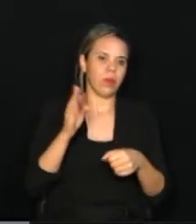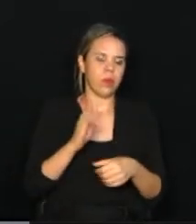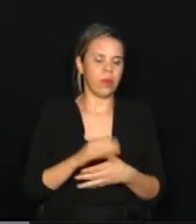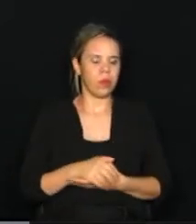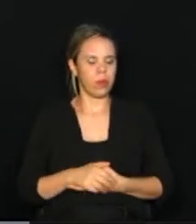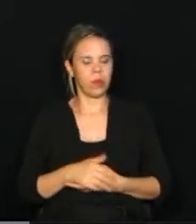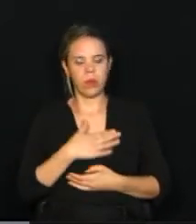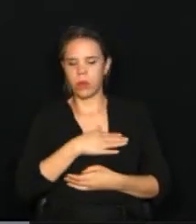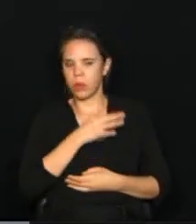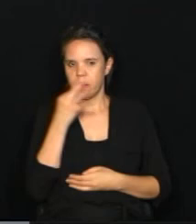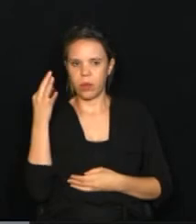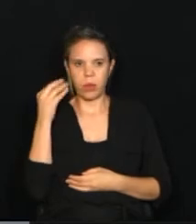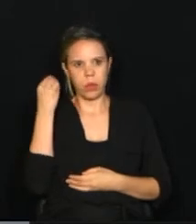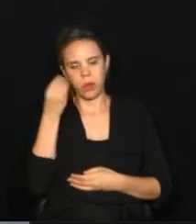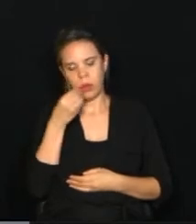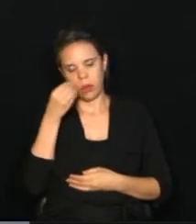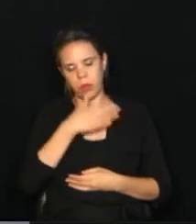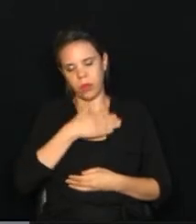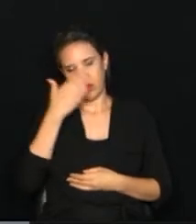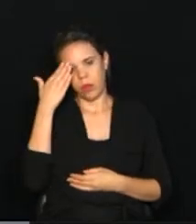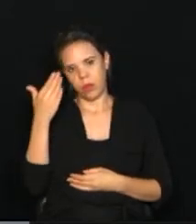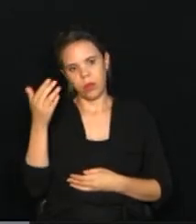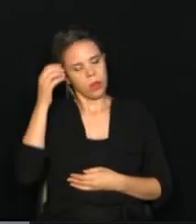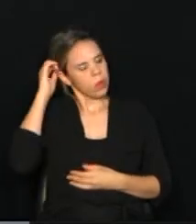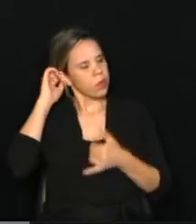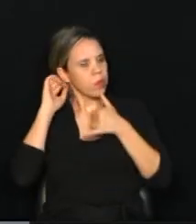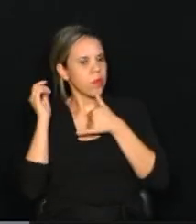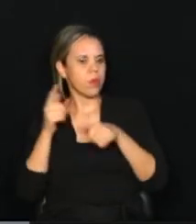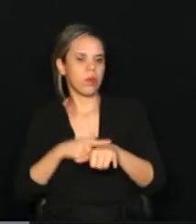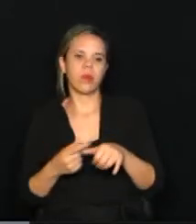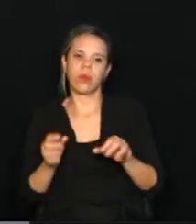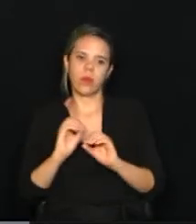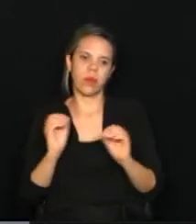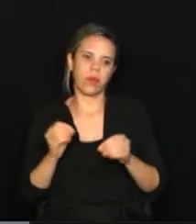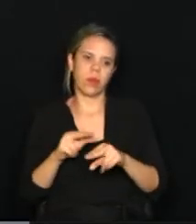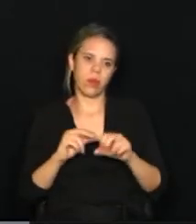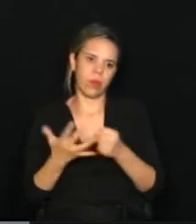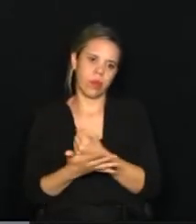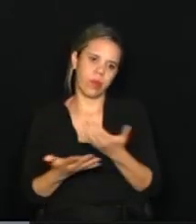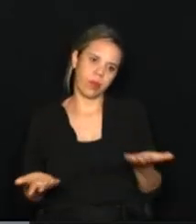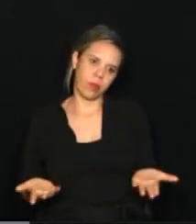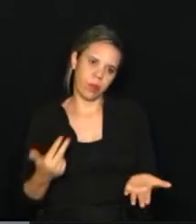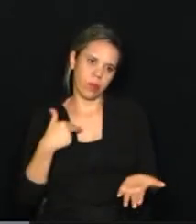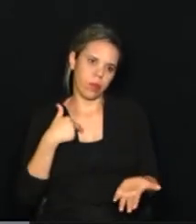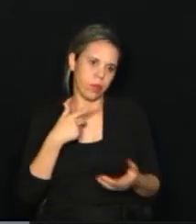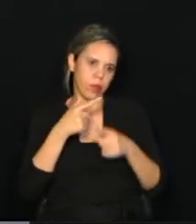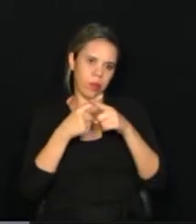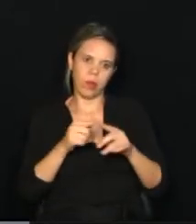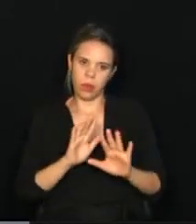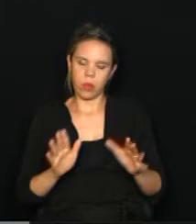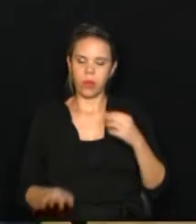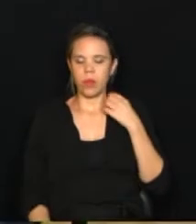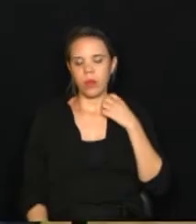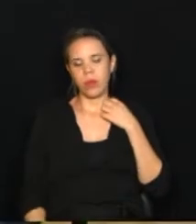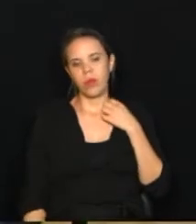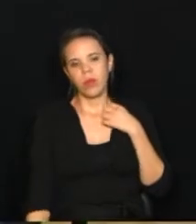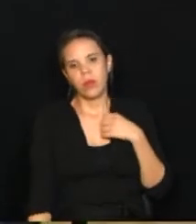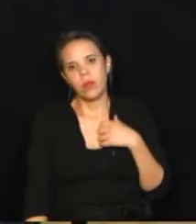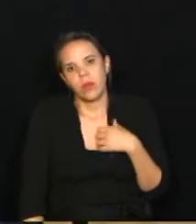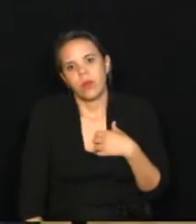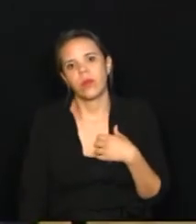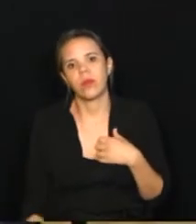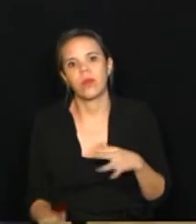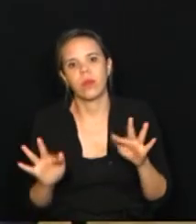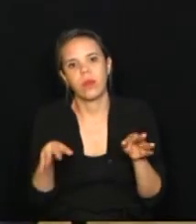vale muito a pena, foi muito gratificante. E, infelizmente, não teve mais nada por causa do Covid, né? Então, a gente não tem mais campeonato. Exato. Tássia, para a